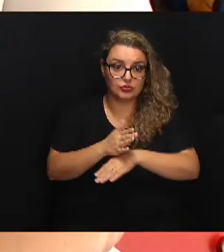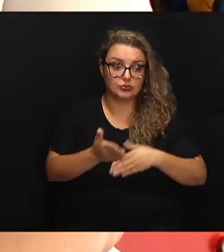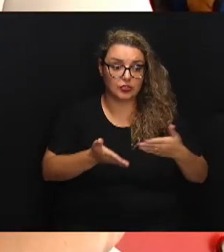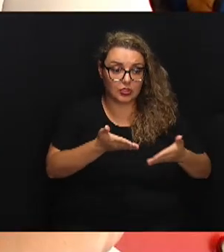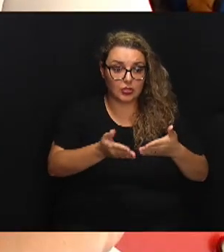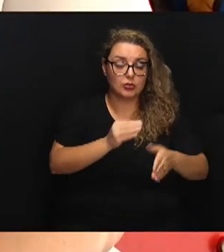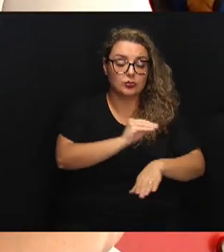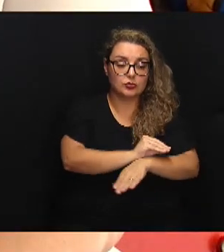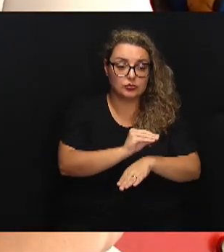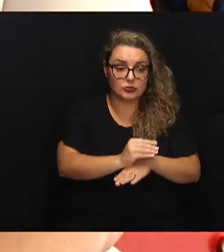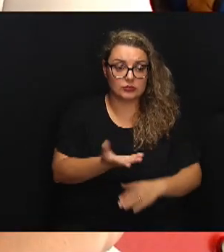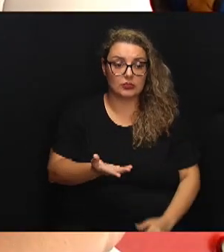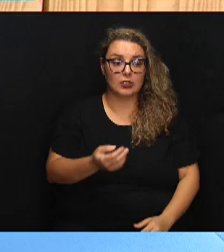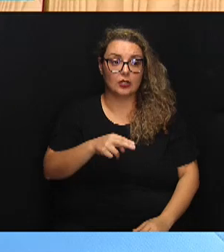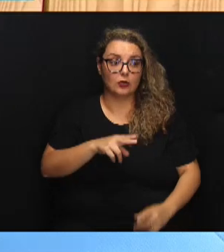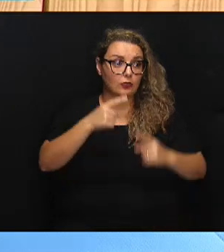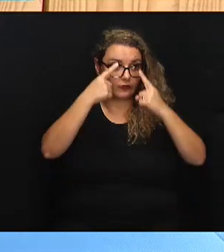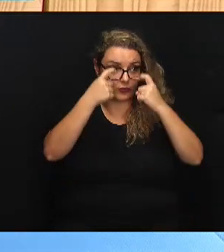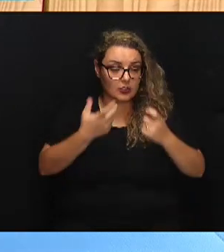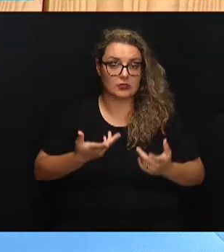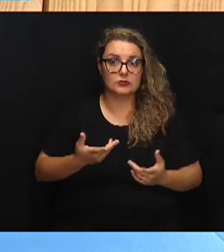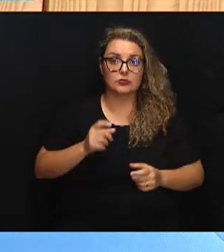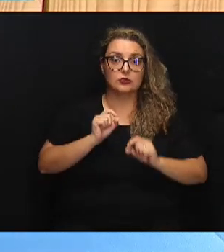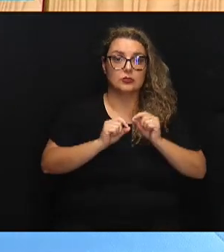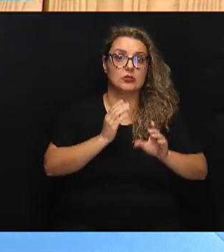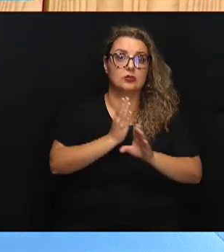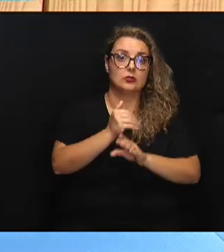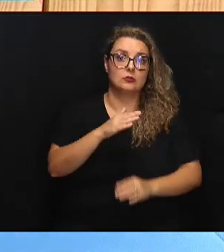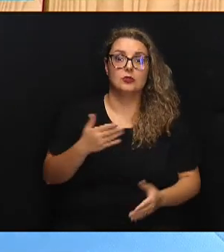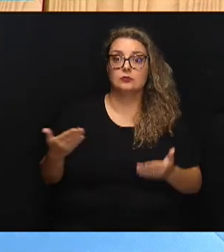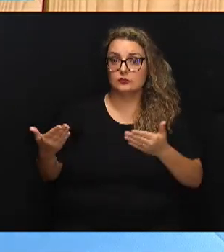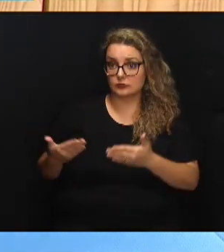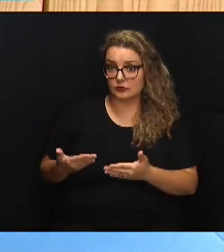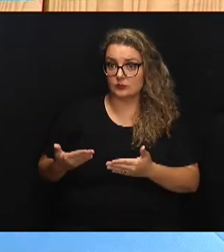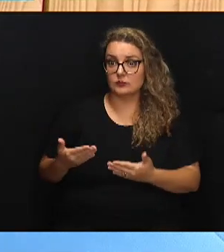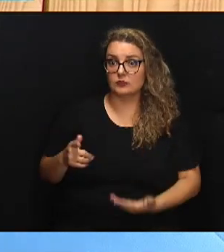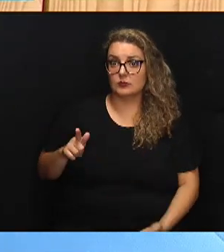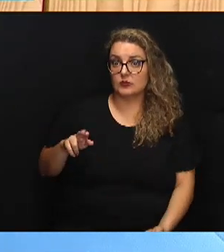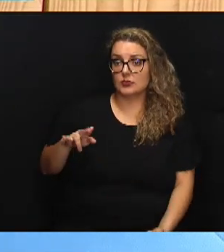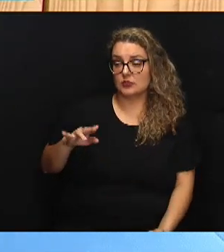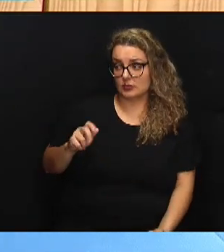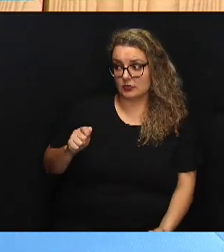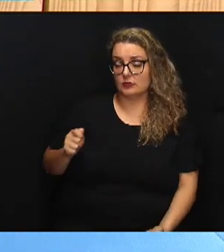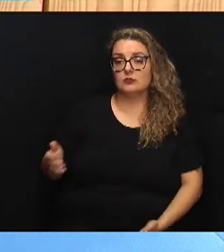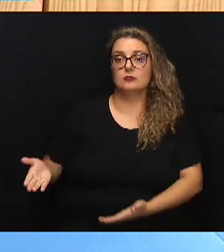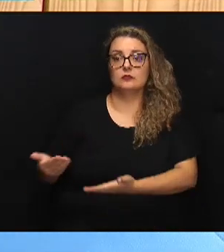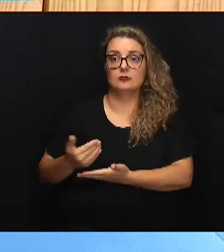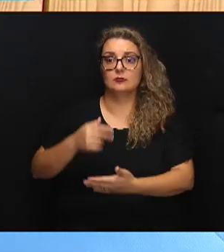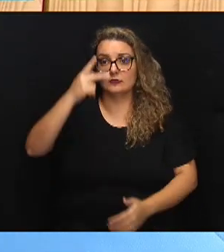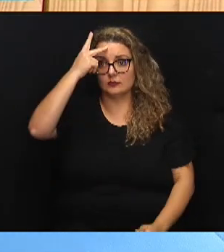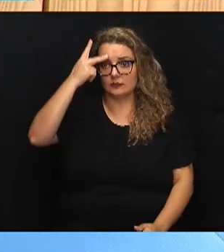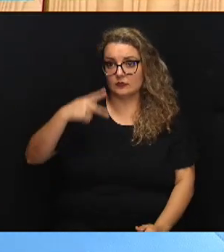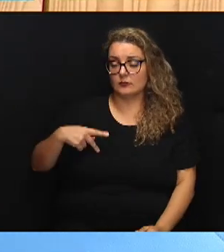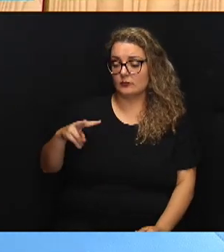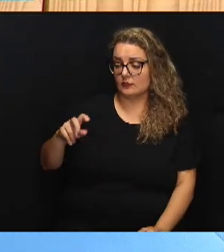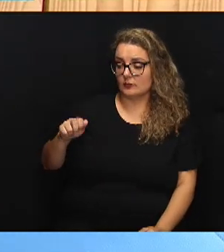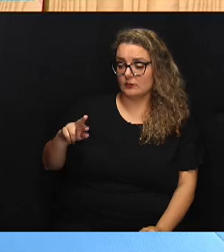que você mais encontra? Hoje, por meio da guia de acolhimento, né, que vem da própria Vara da